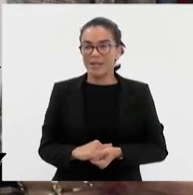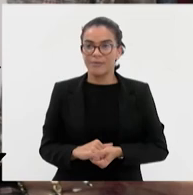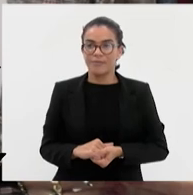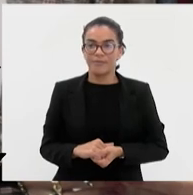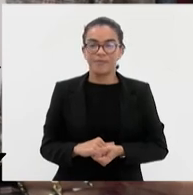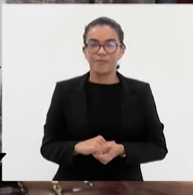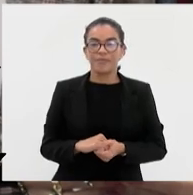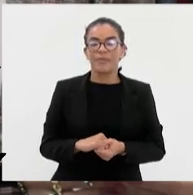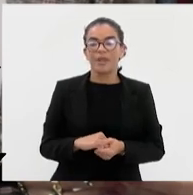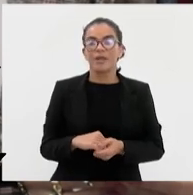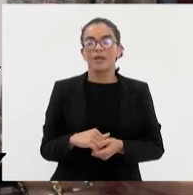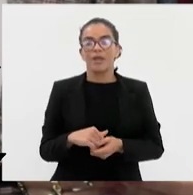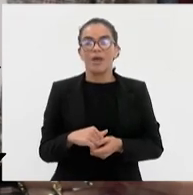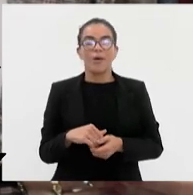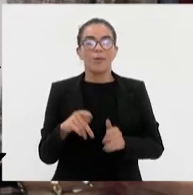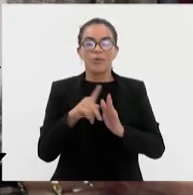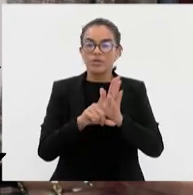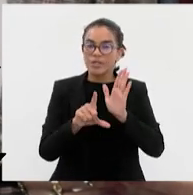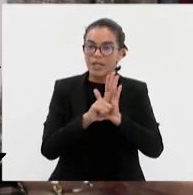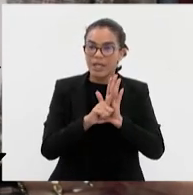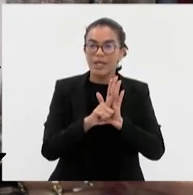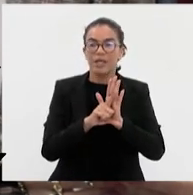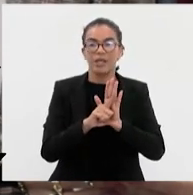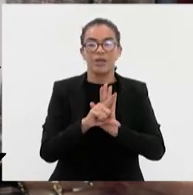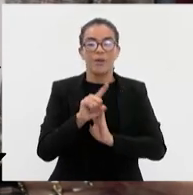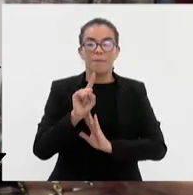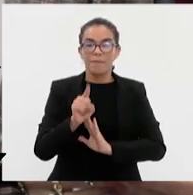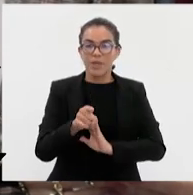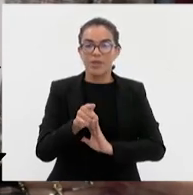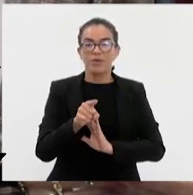de lei sob minha relatoria, projeto de lei número